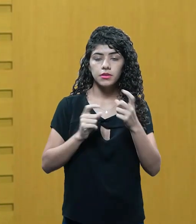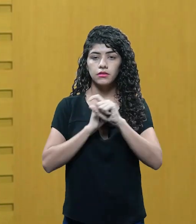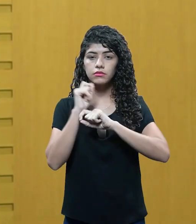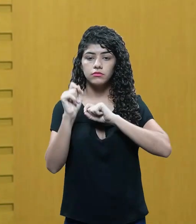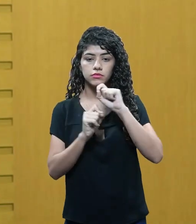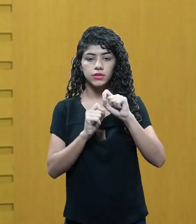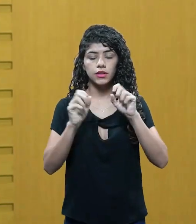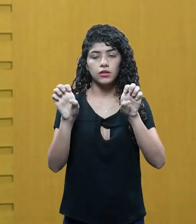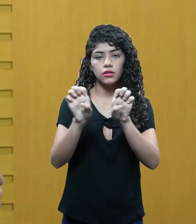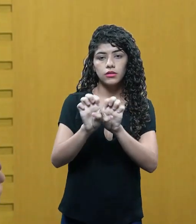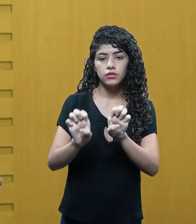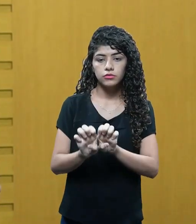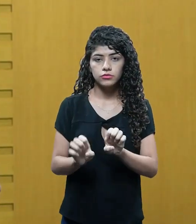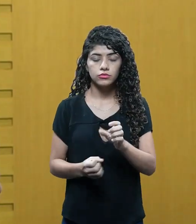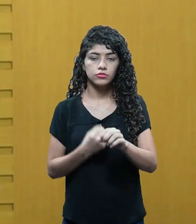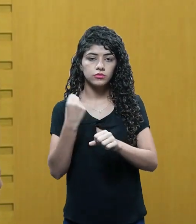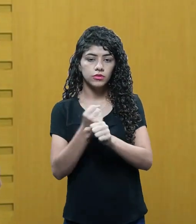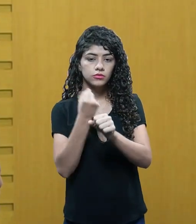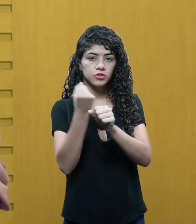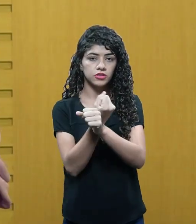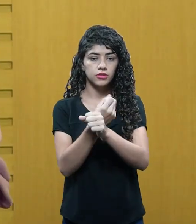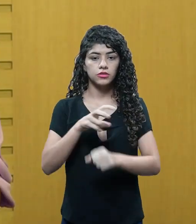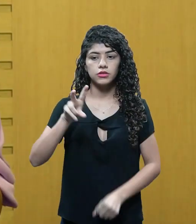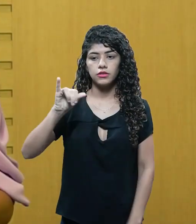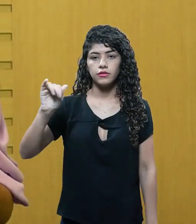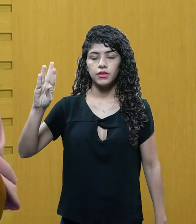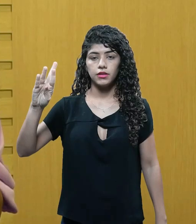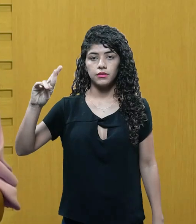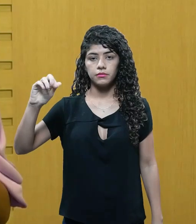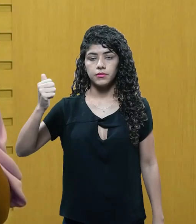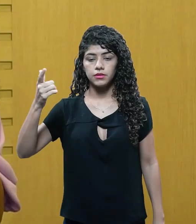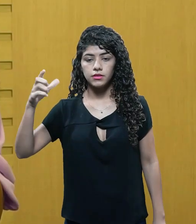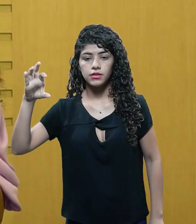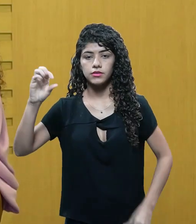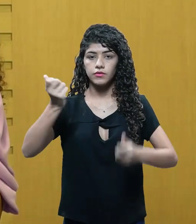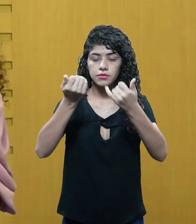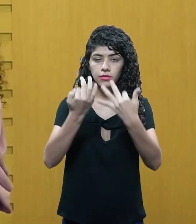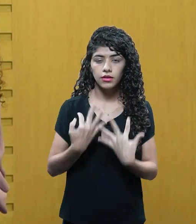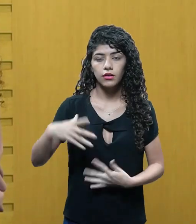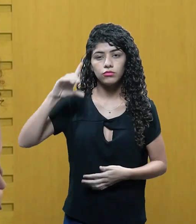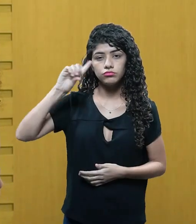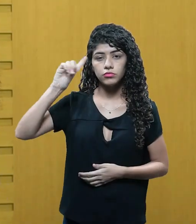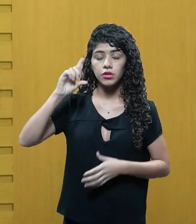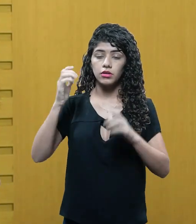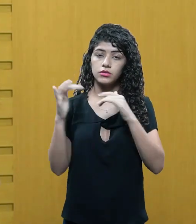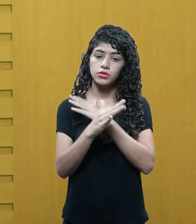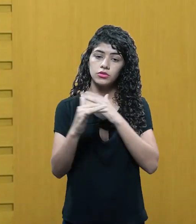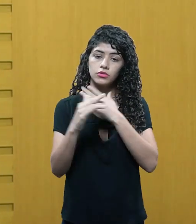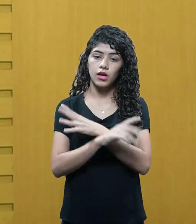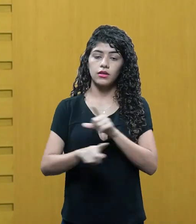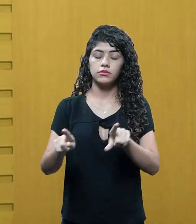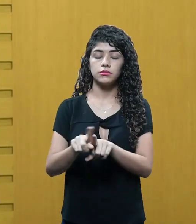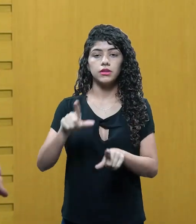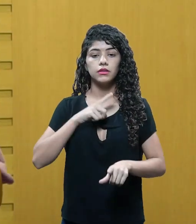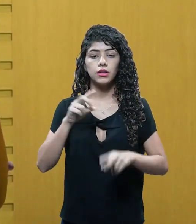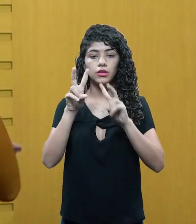pode perceber uma construção de vibração muito grande quanto ao cotidiano desses lugares. Em Cinco Fitas,